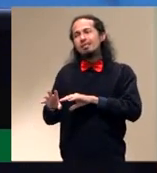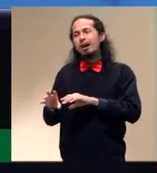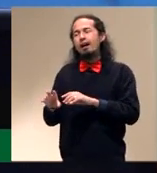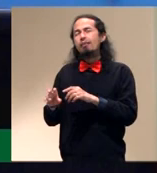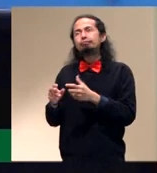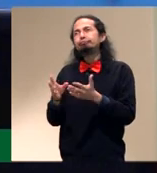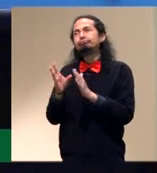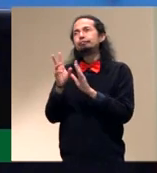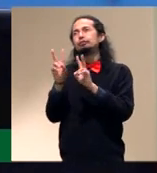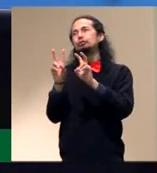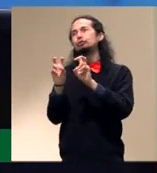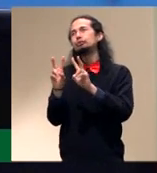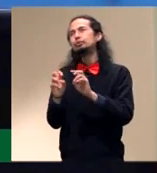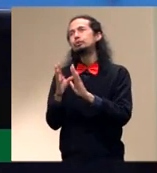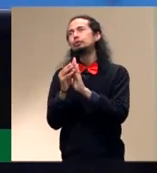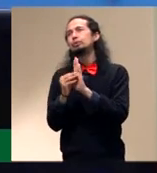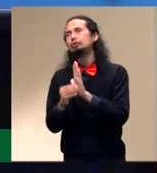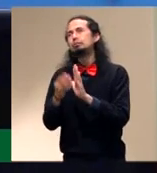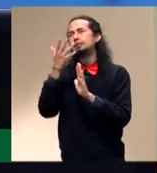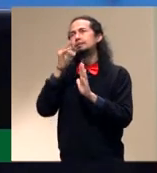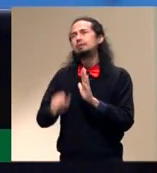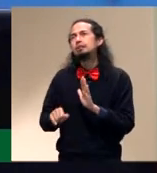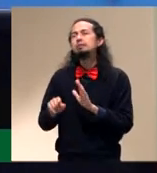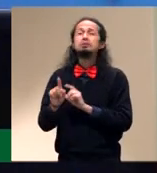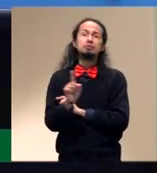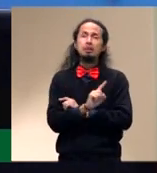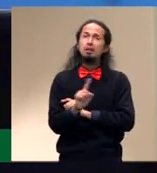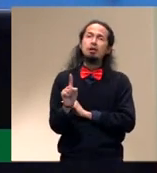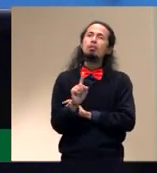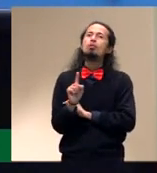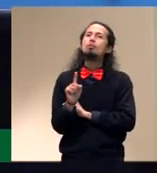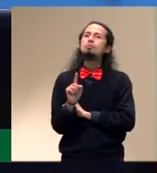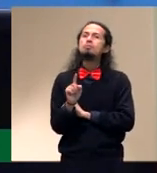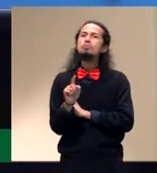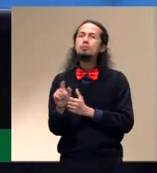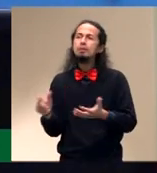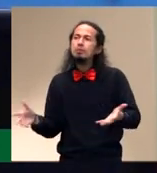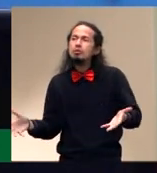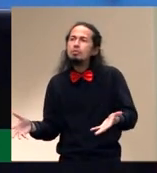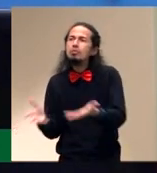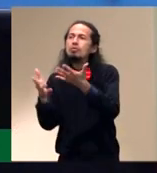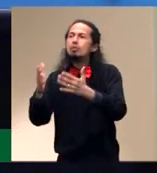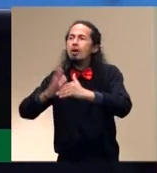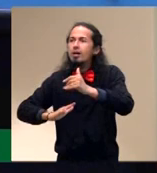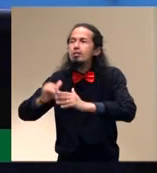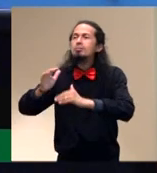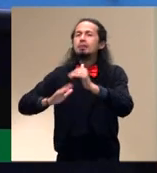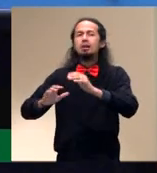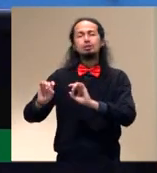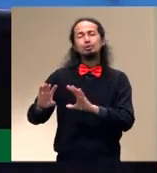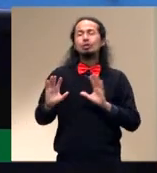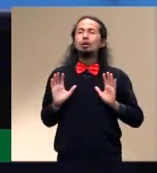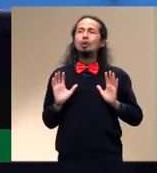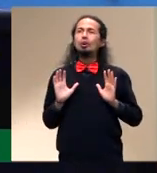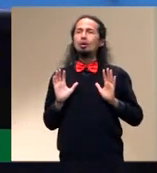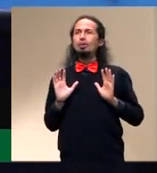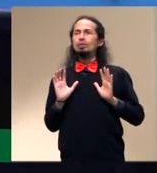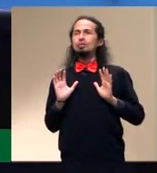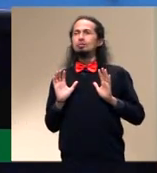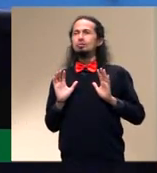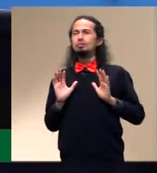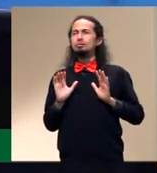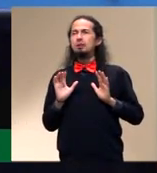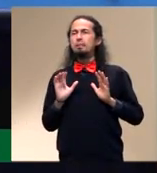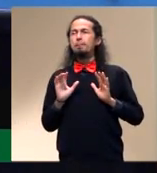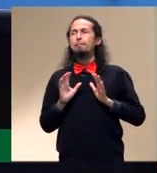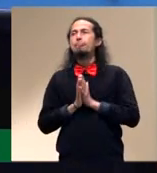vou educar as crianças pequenas. Então, isso já amplia, vou educar e cuidar. E essa origem, ela